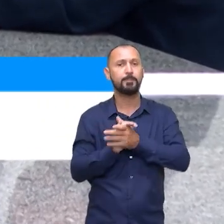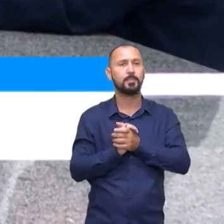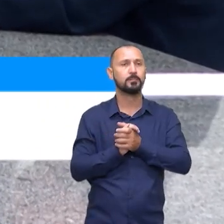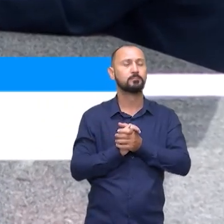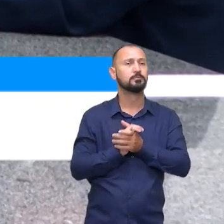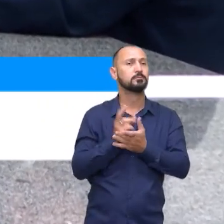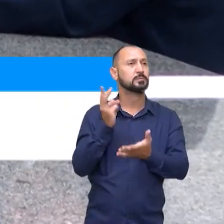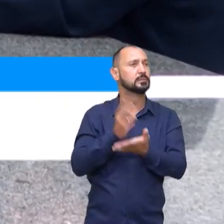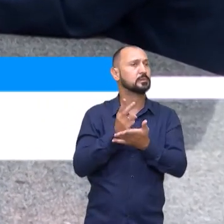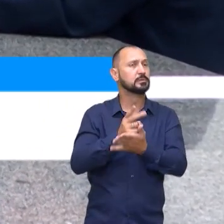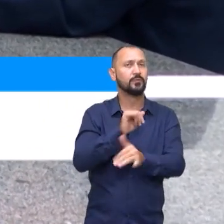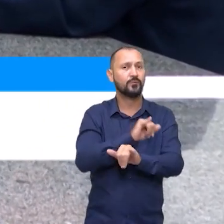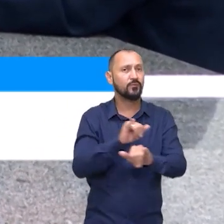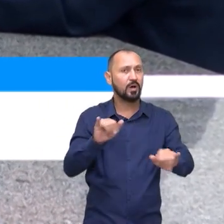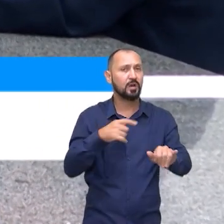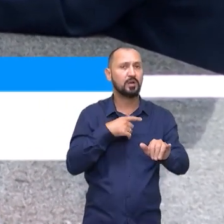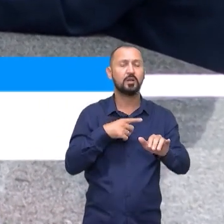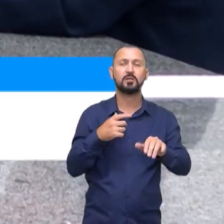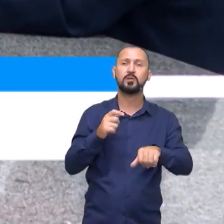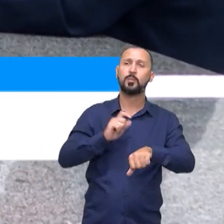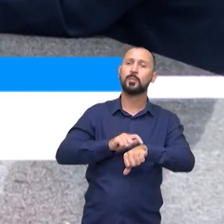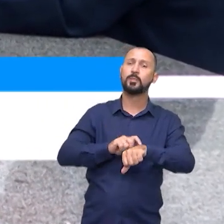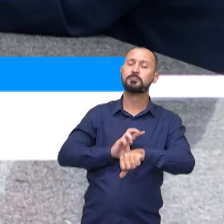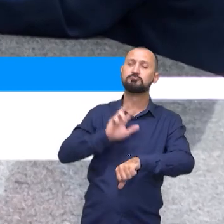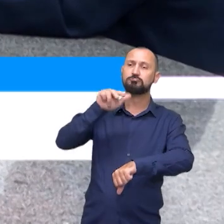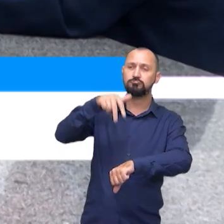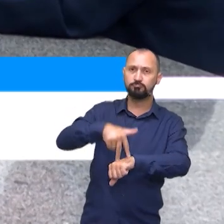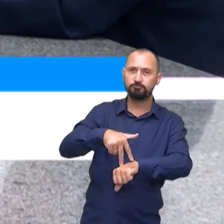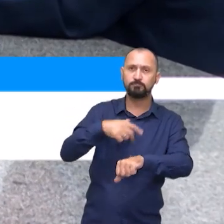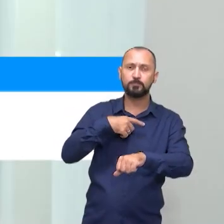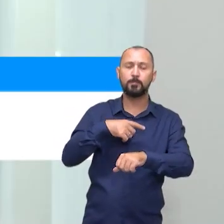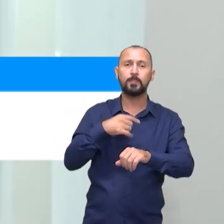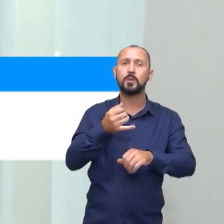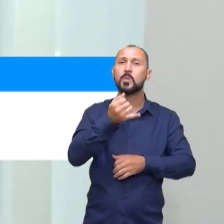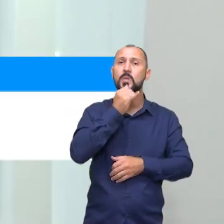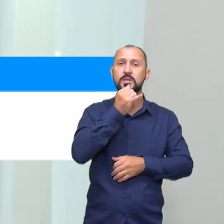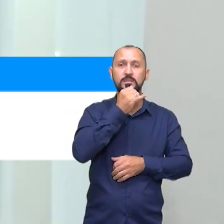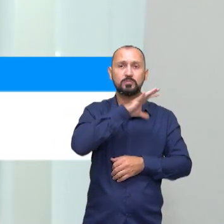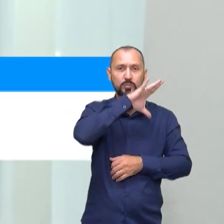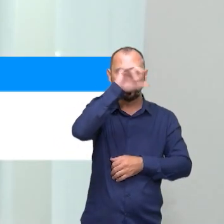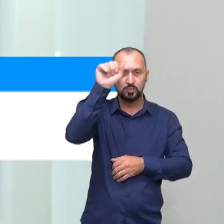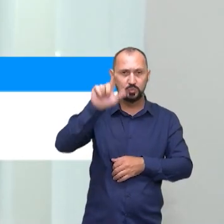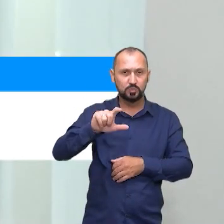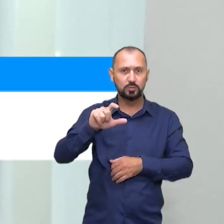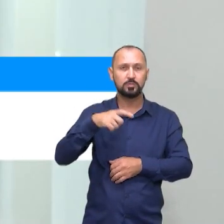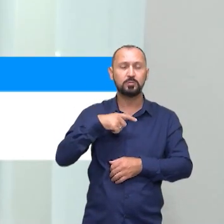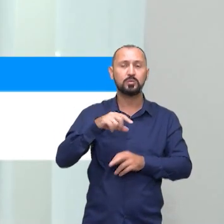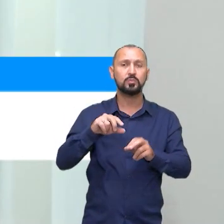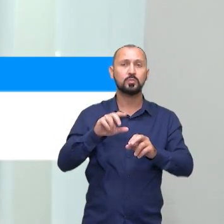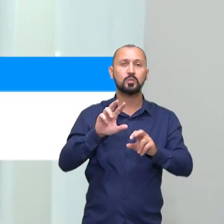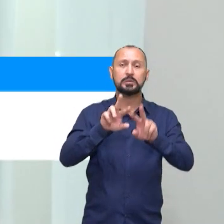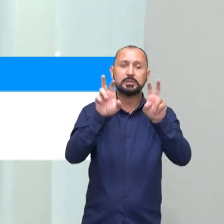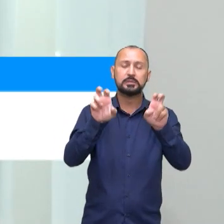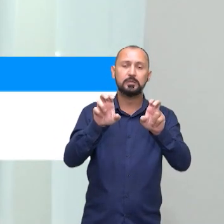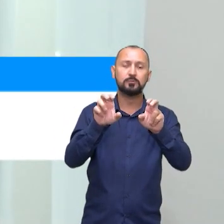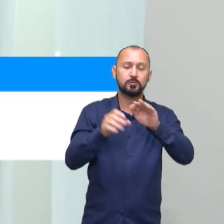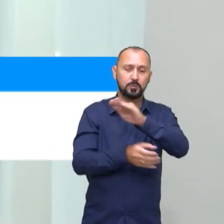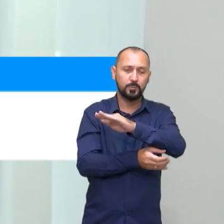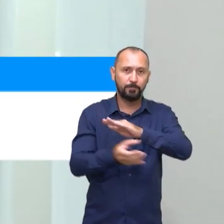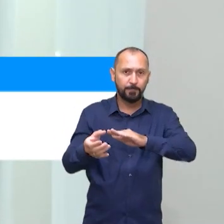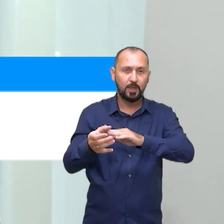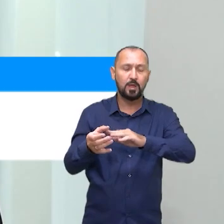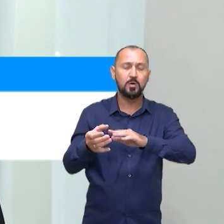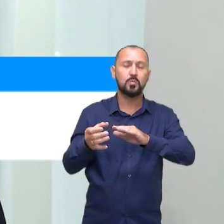estado referência nacional em saneamento básico. E eu sempre falava nos meus pronunciamentos